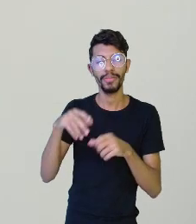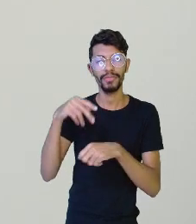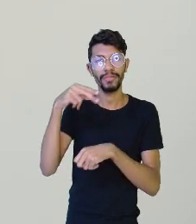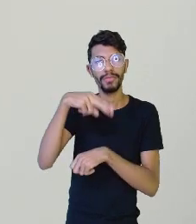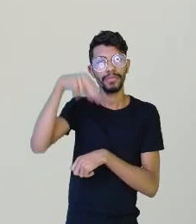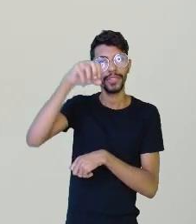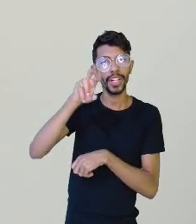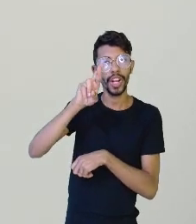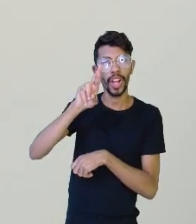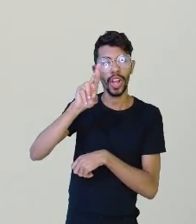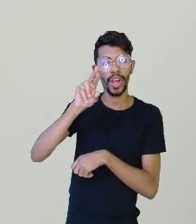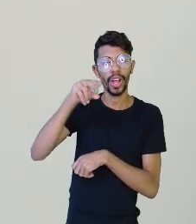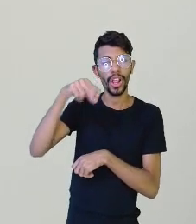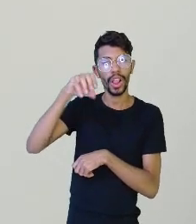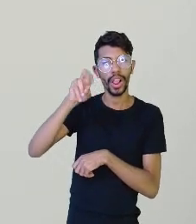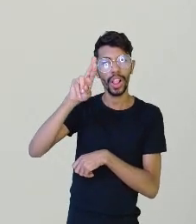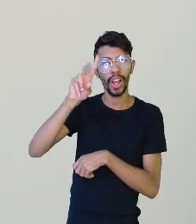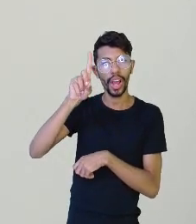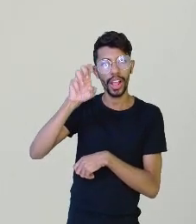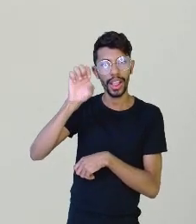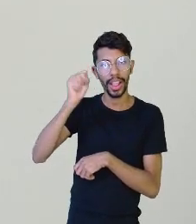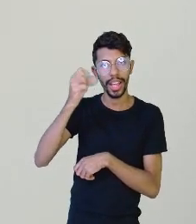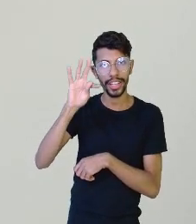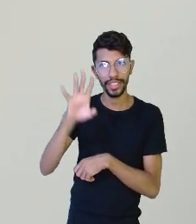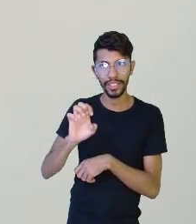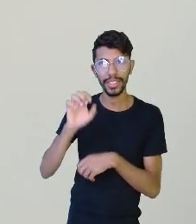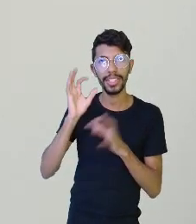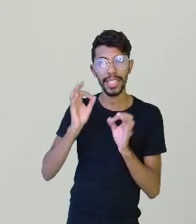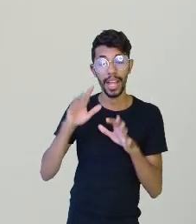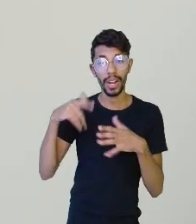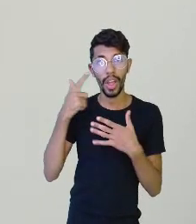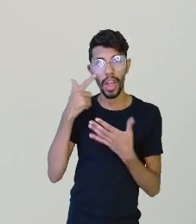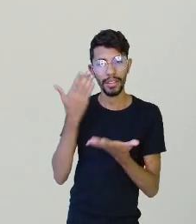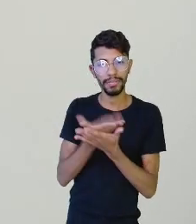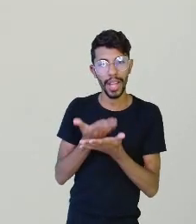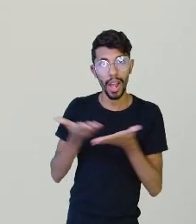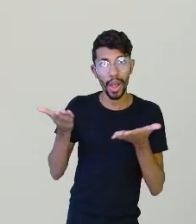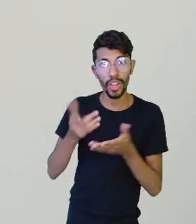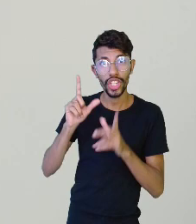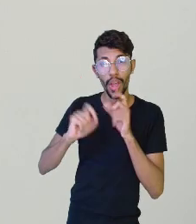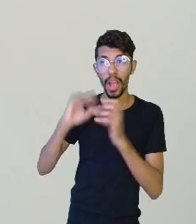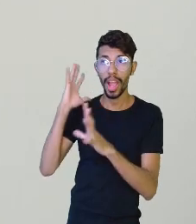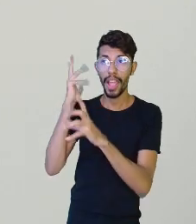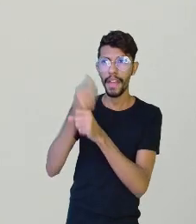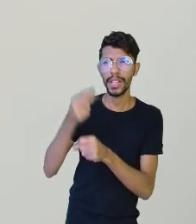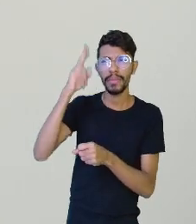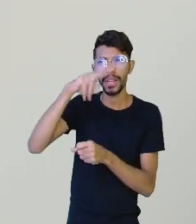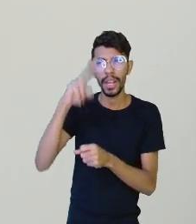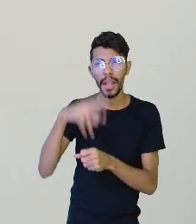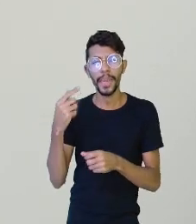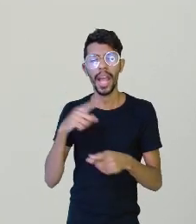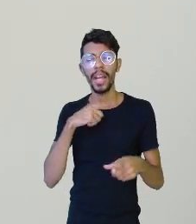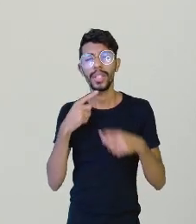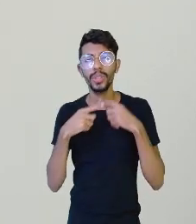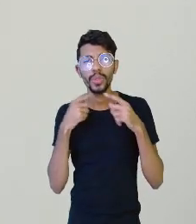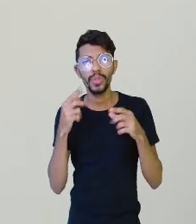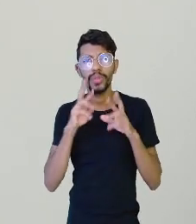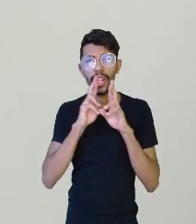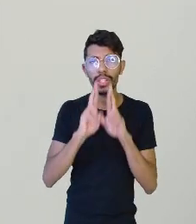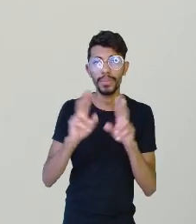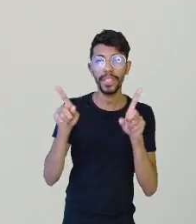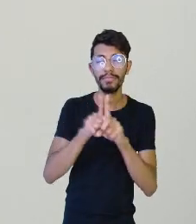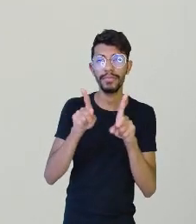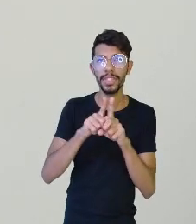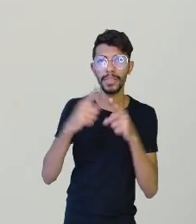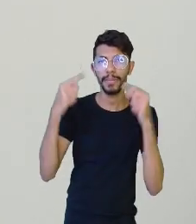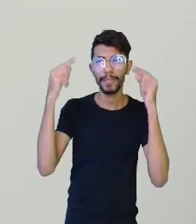de revisão. Para a gente lembrar, para a gente, quem sabe, tirar alguma dúvida, ficar bem fixadinho aí na tua cabecinha sobre